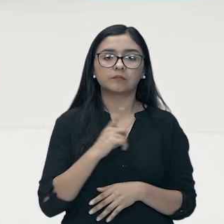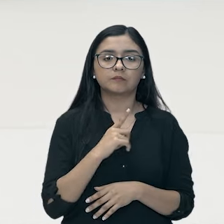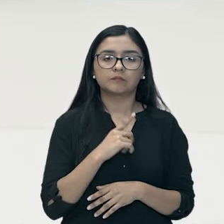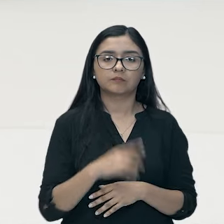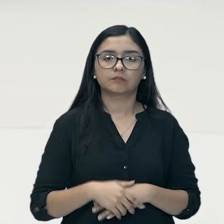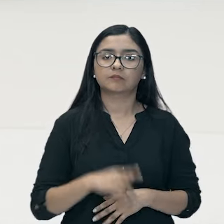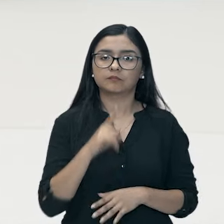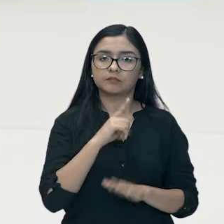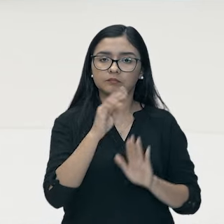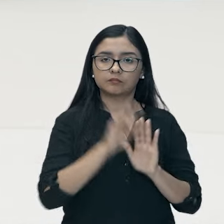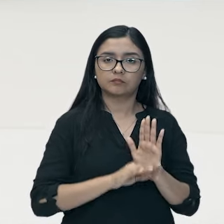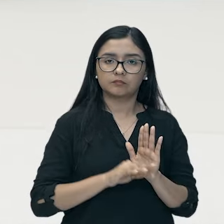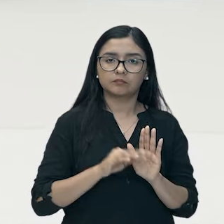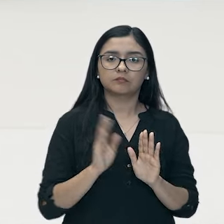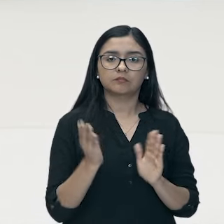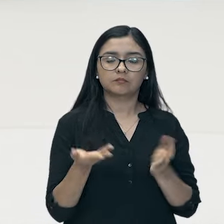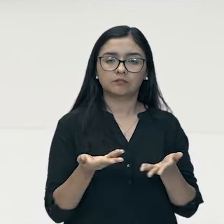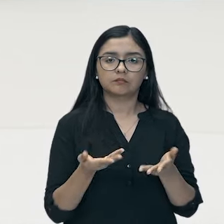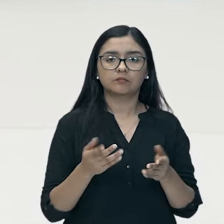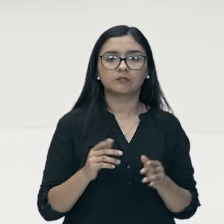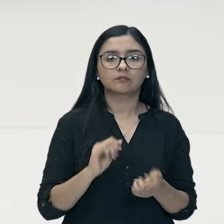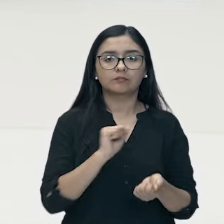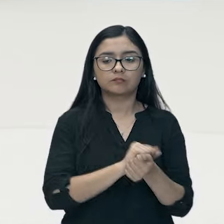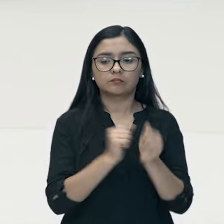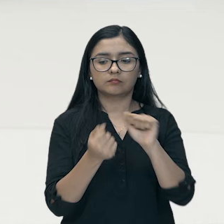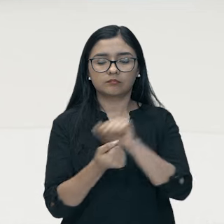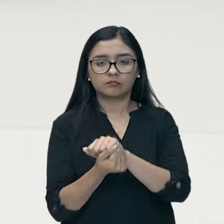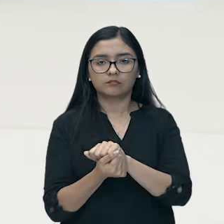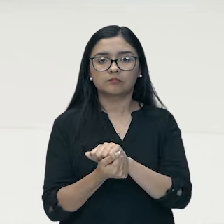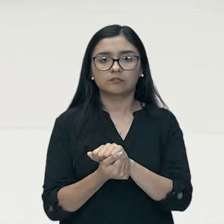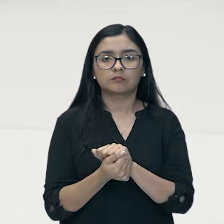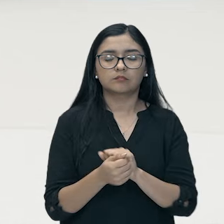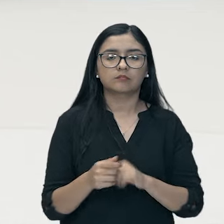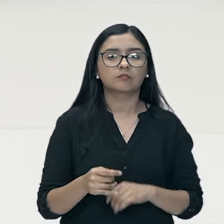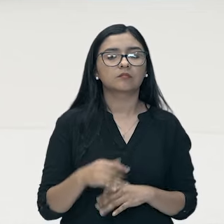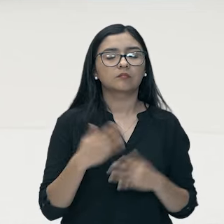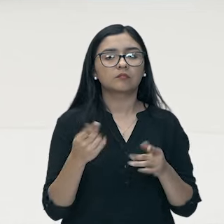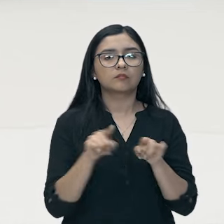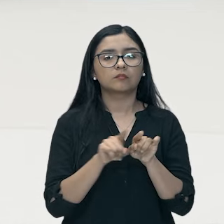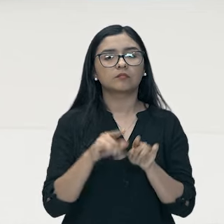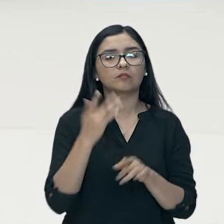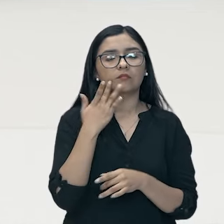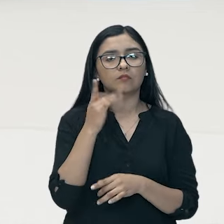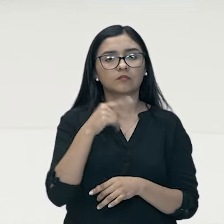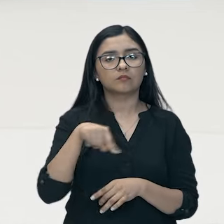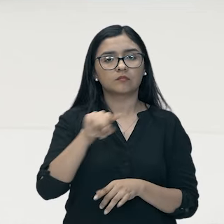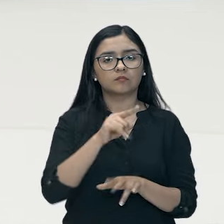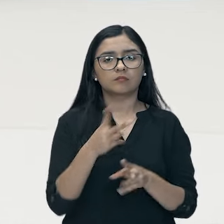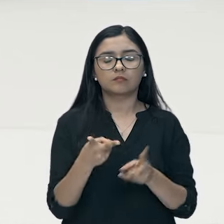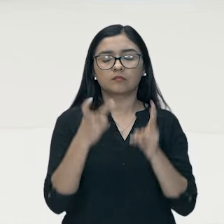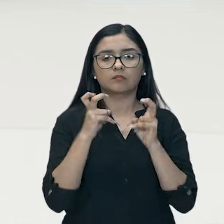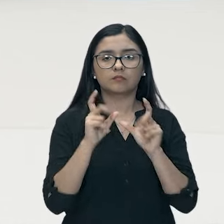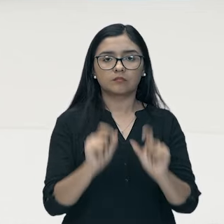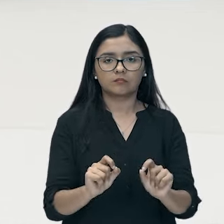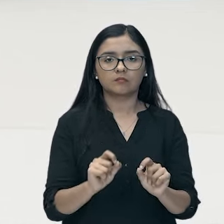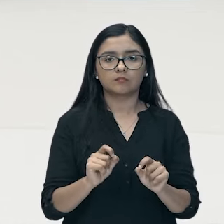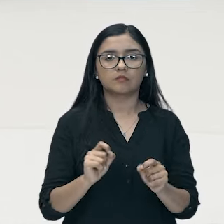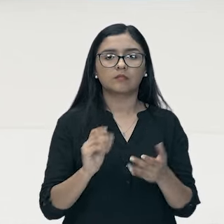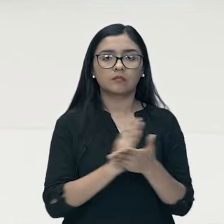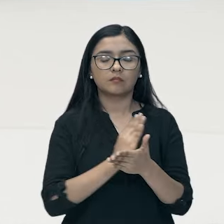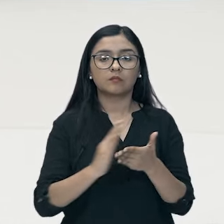atual E aí eu retomo um texto já existente inclusive não sei se vocês já perceberam aí muitos